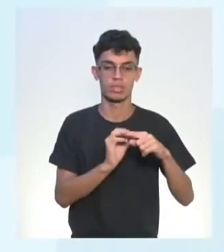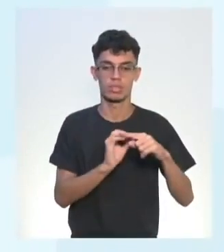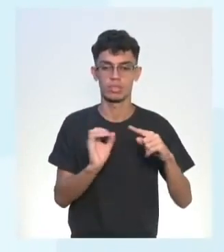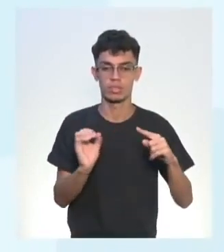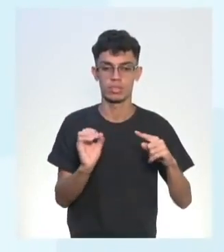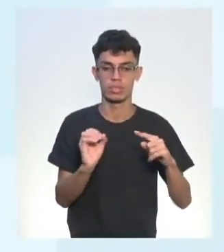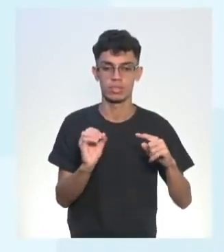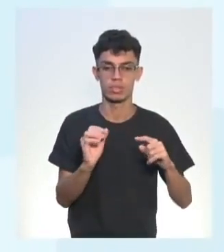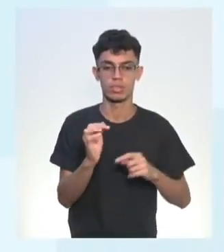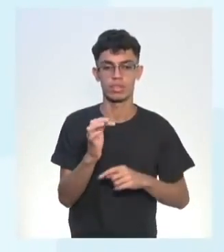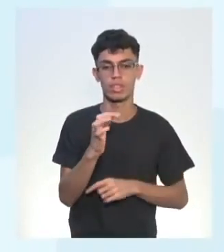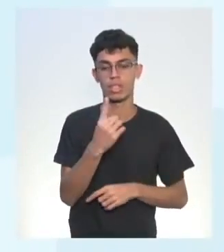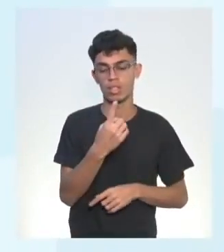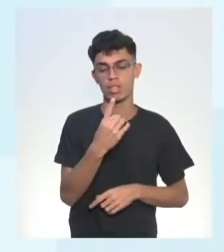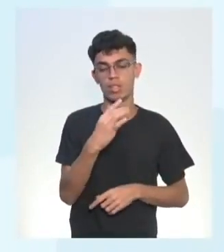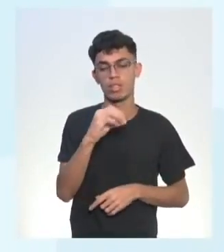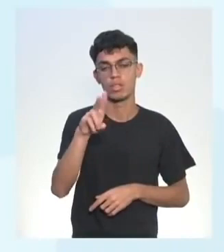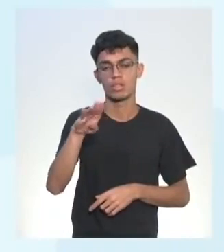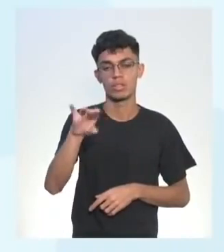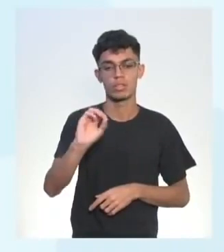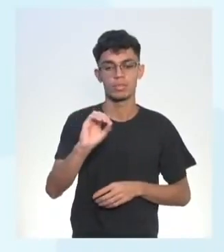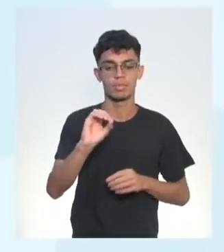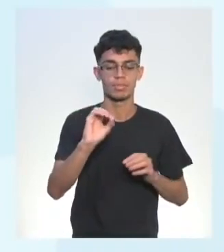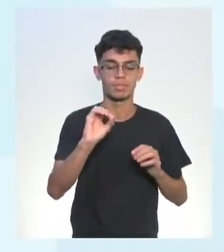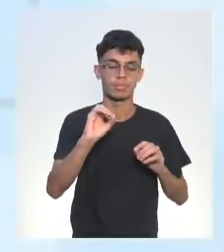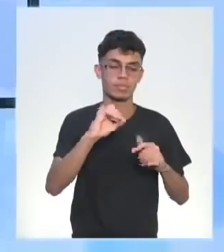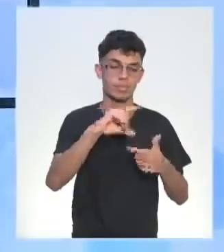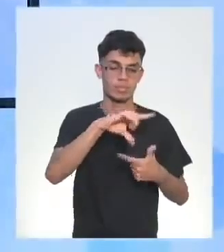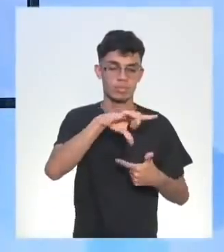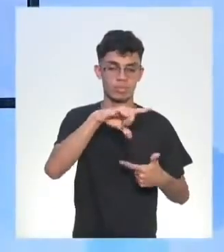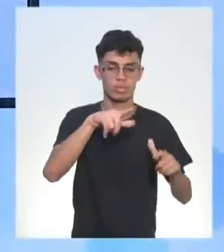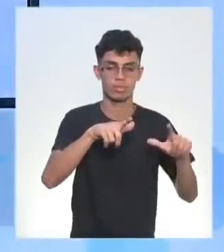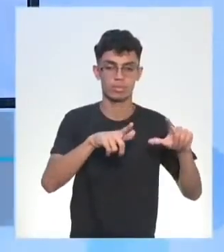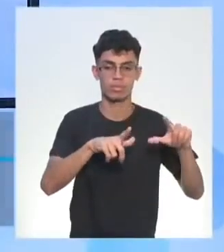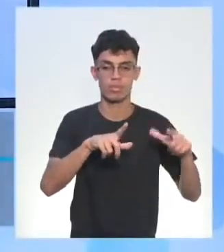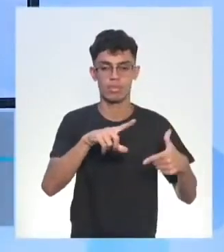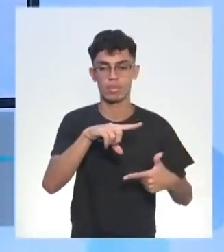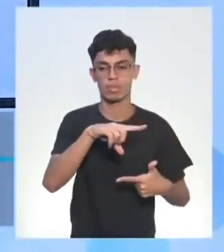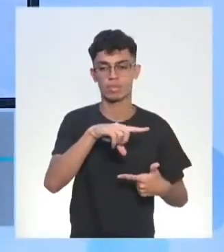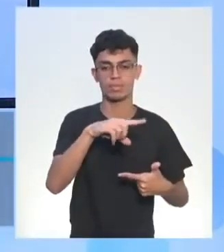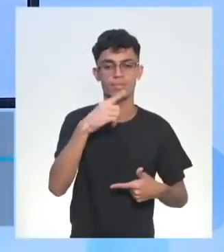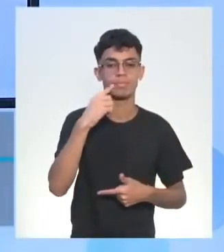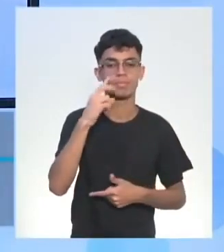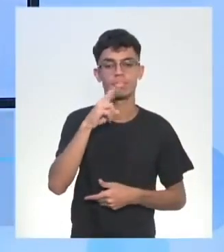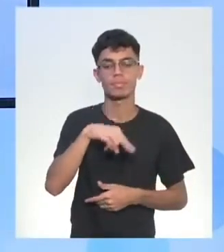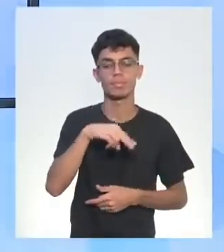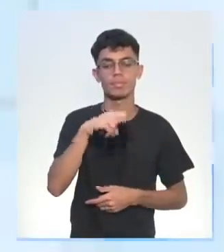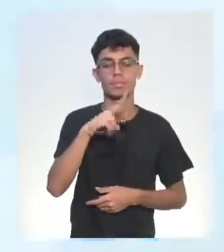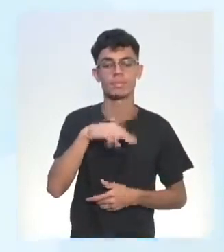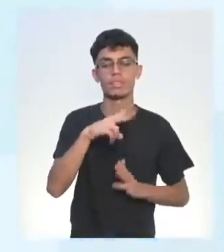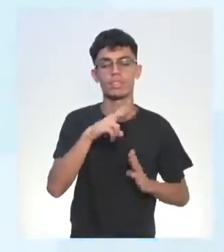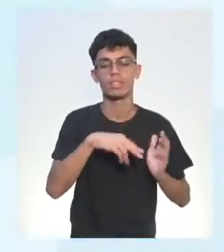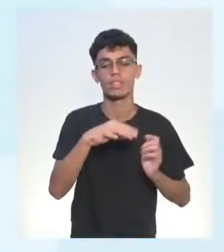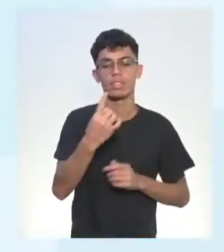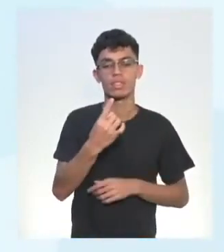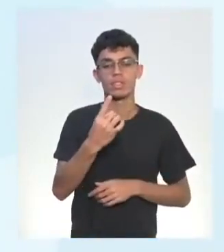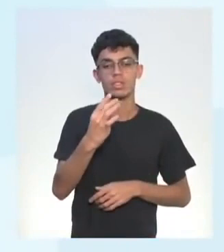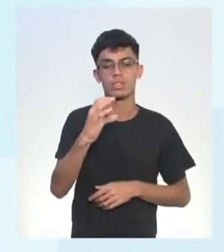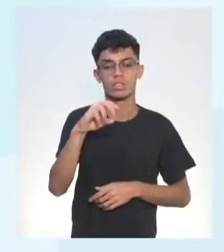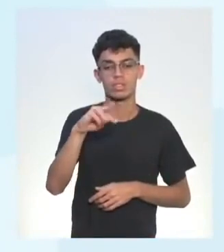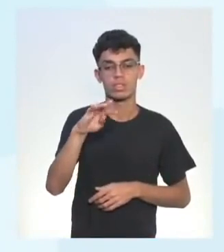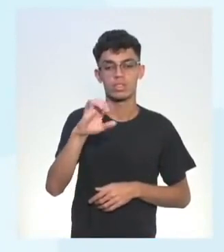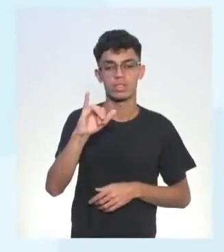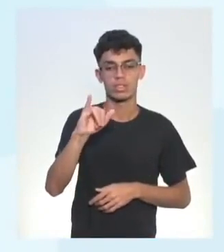ao cubo, o tamanho de volume de um cubo, certo? Então, olha como que se lê, 1/100º elevado ao